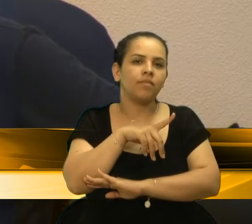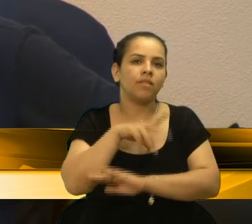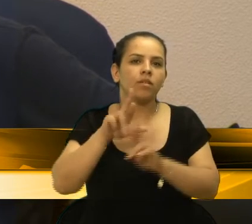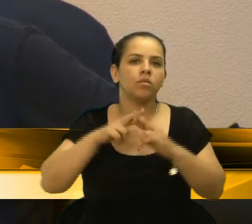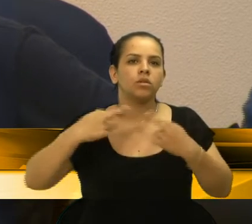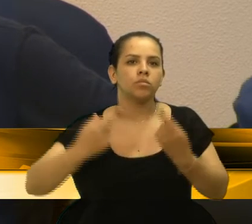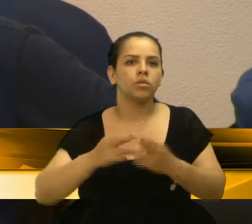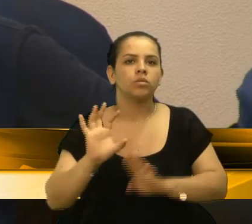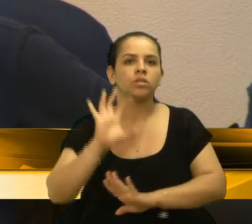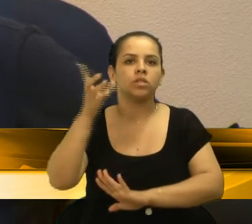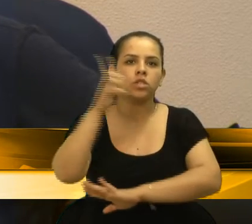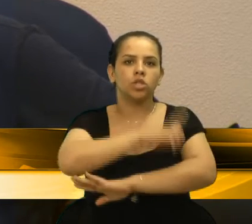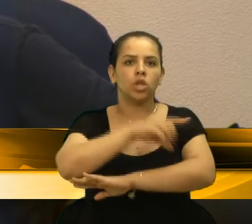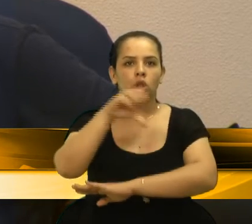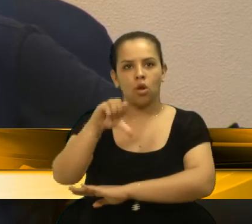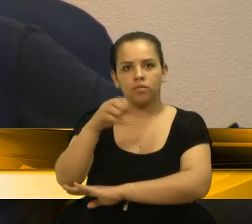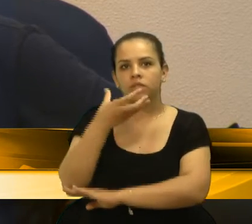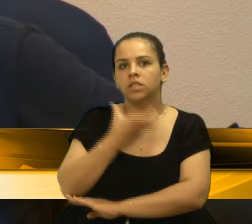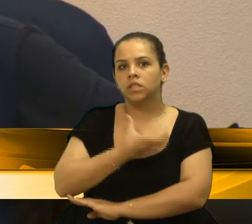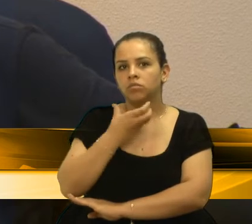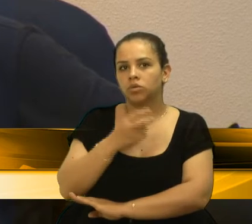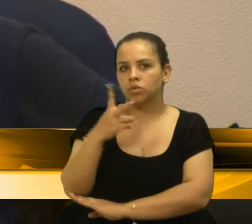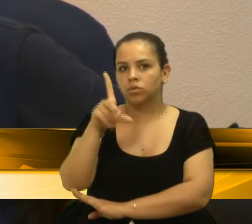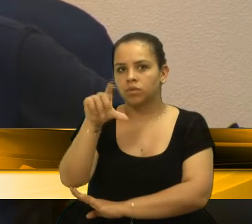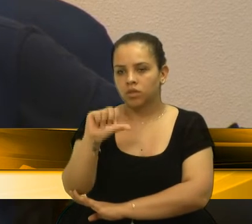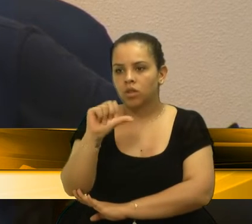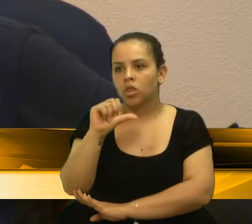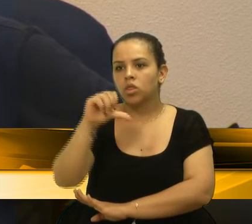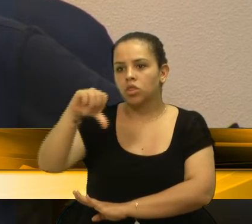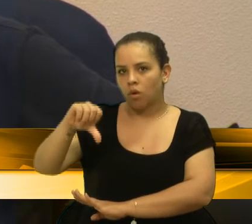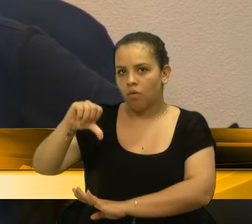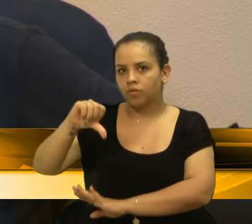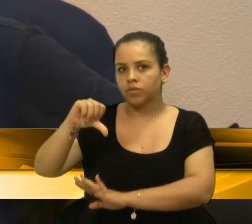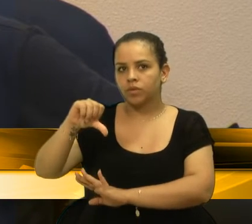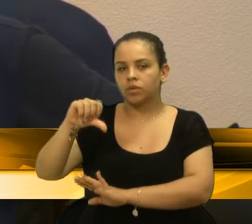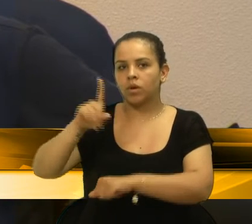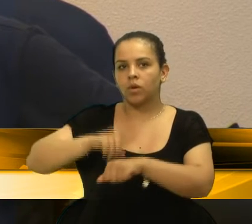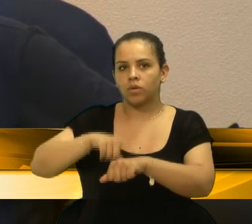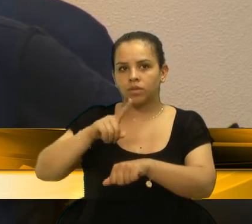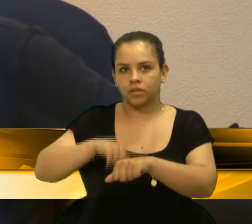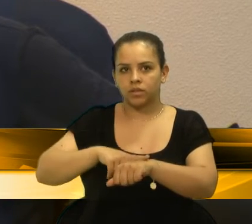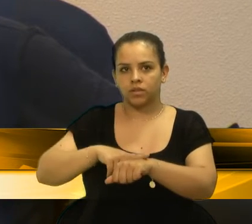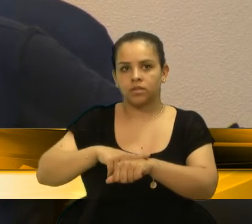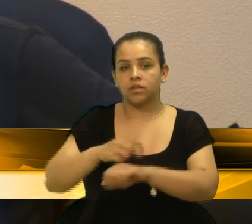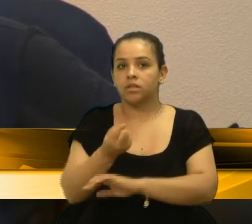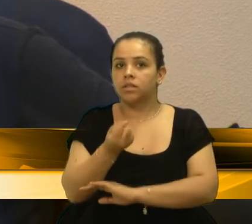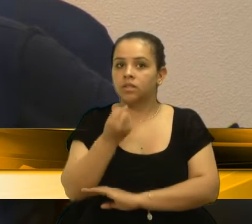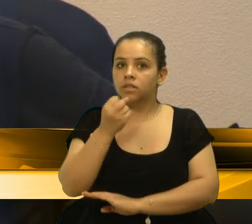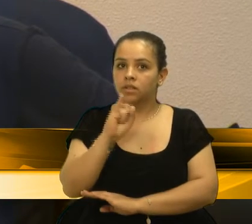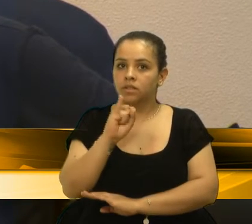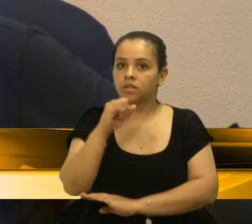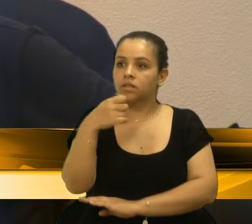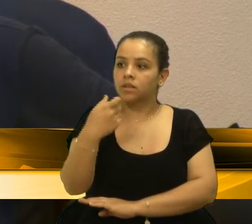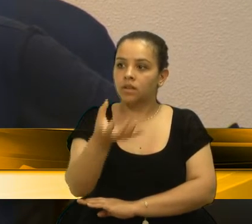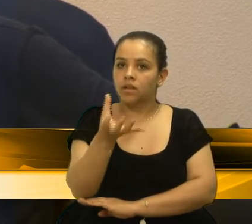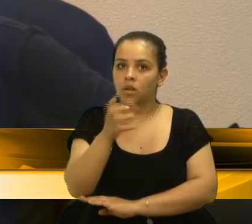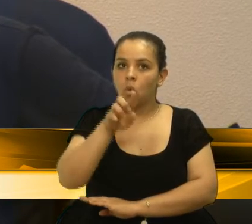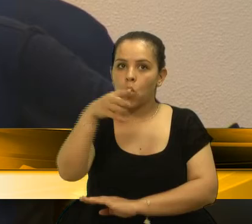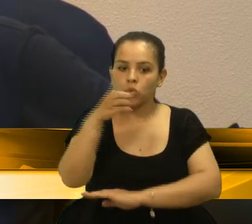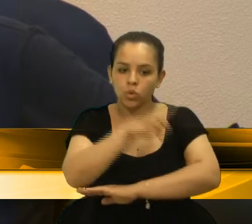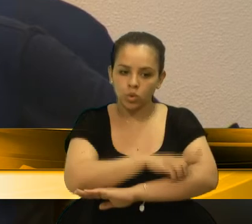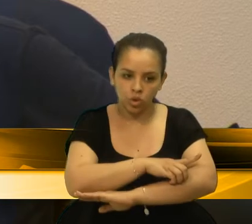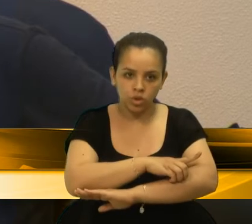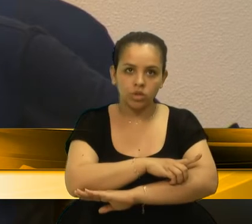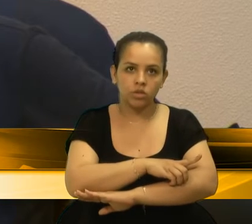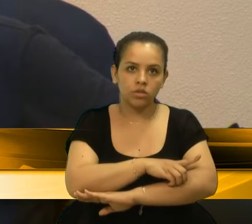audiência para que esta ocorra no dia 9 de dezembro de 2019, às 9 horas, na sala de comissões de NPTF. Caso o denunciado prefira outra data dentre aquelas